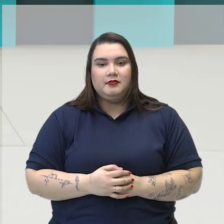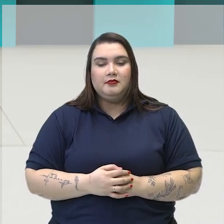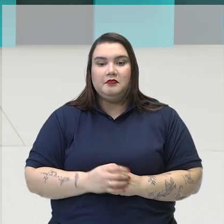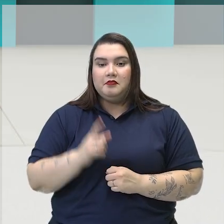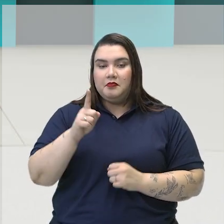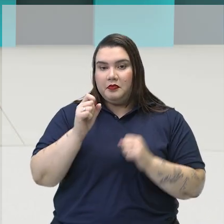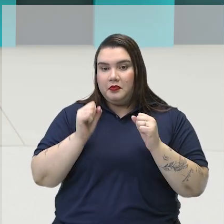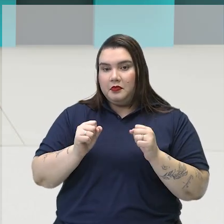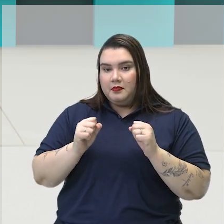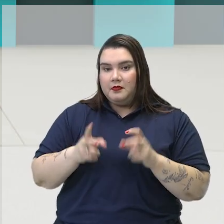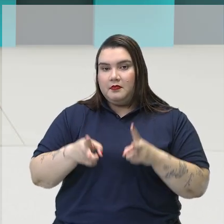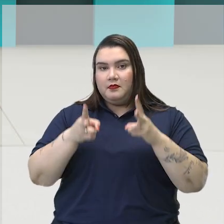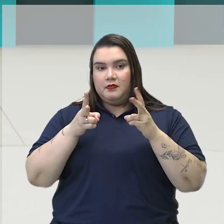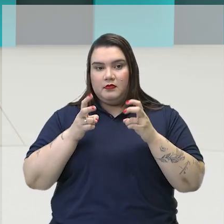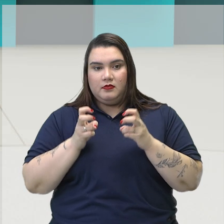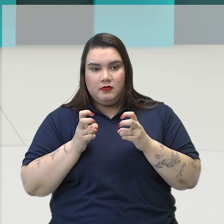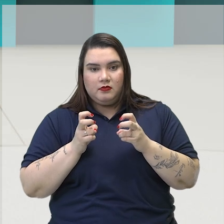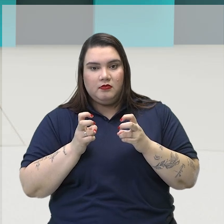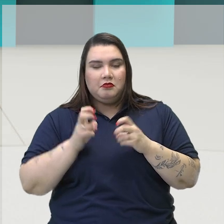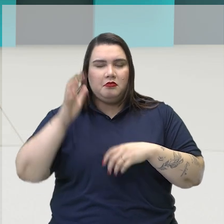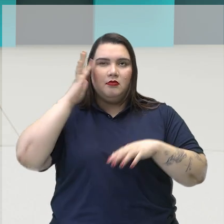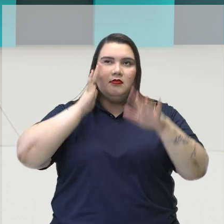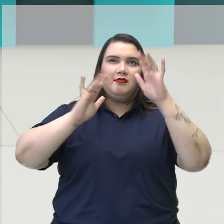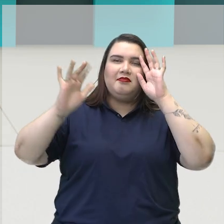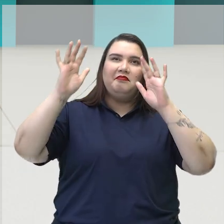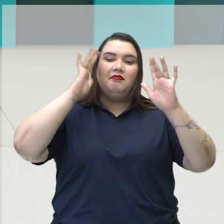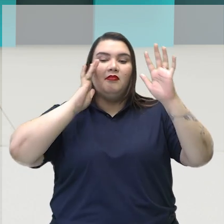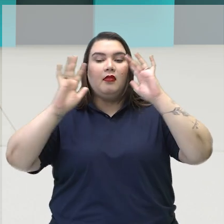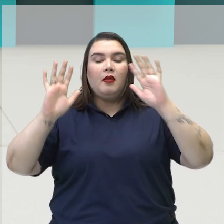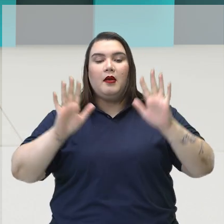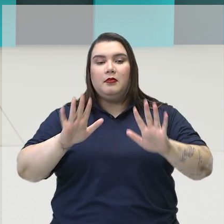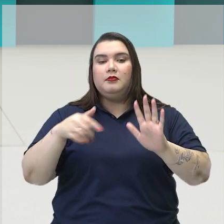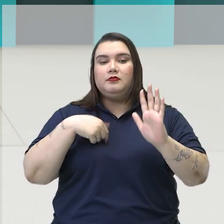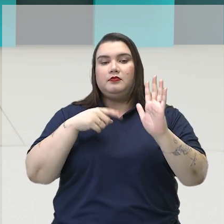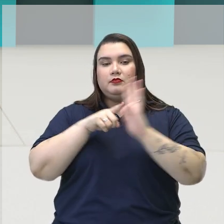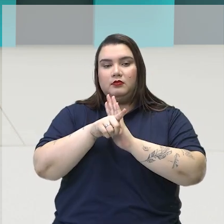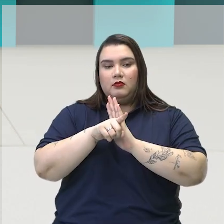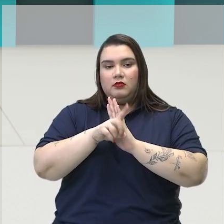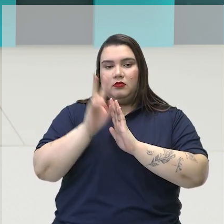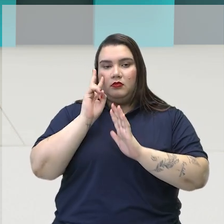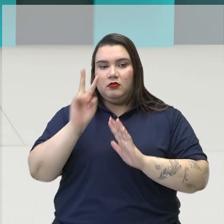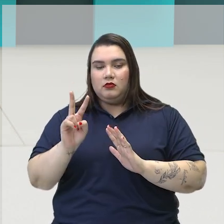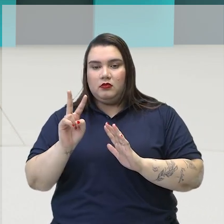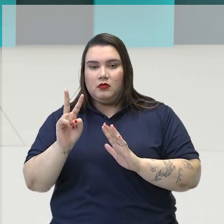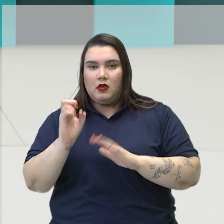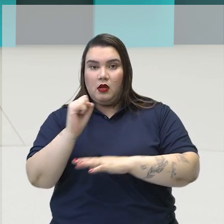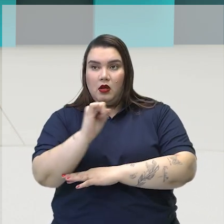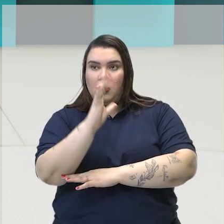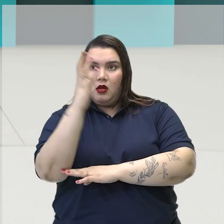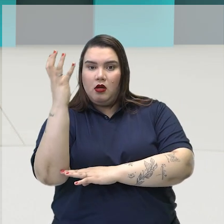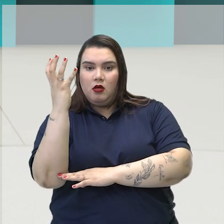Aqui você pode observar e viajar, mas eu te pergunto, você enxerga primeiro uma